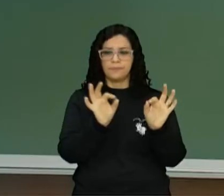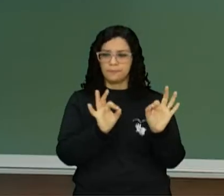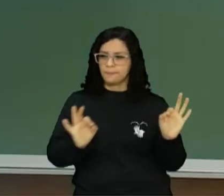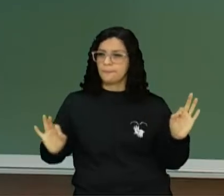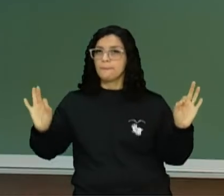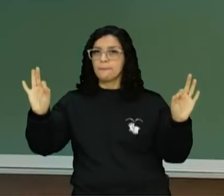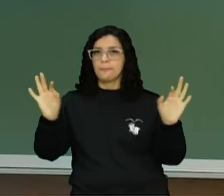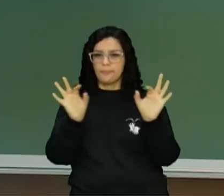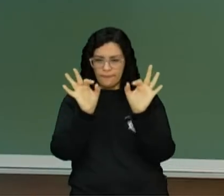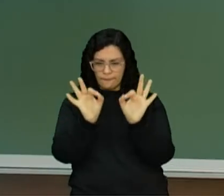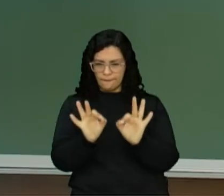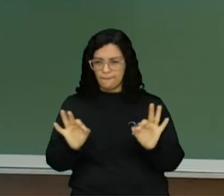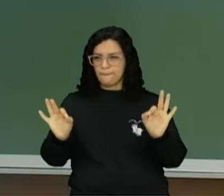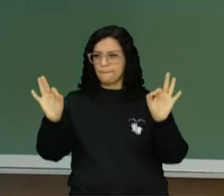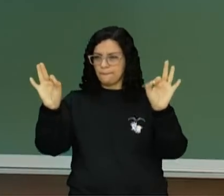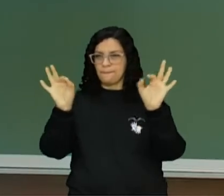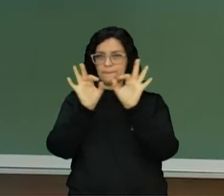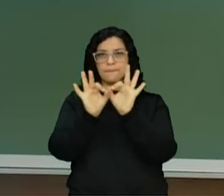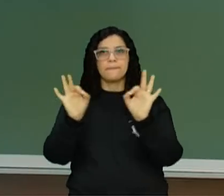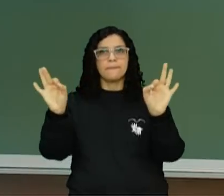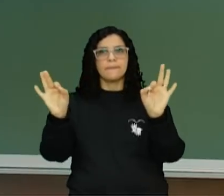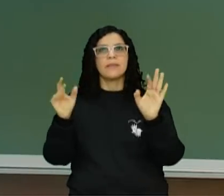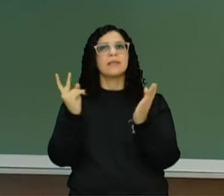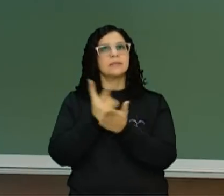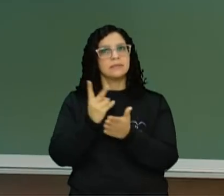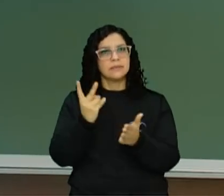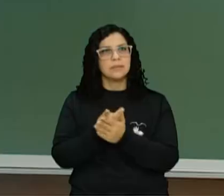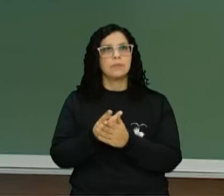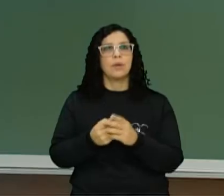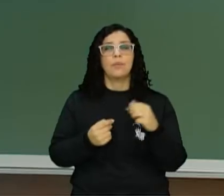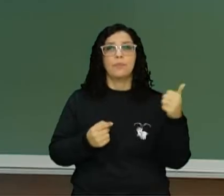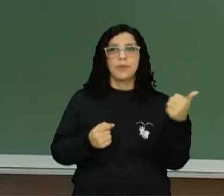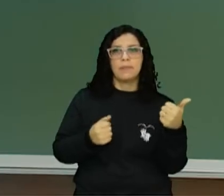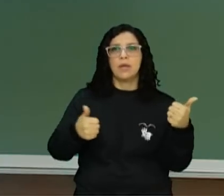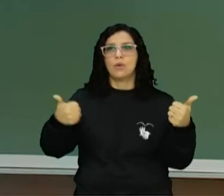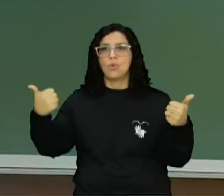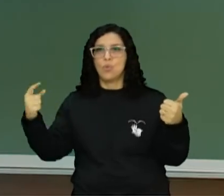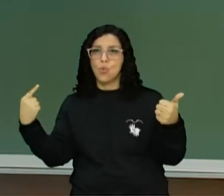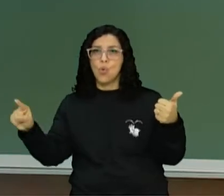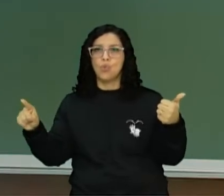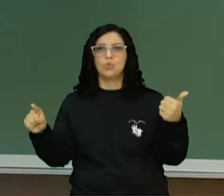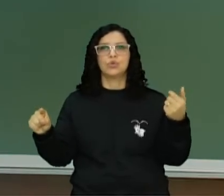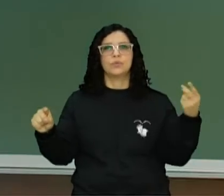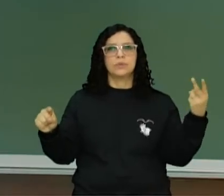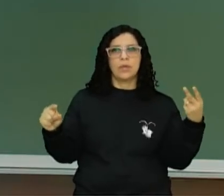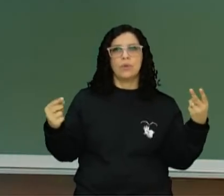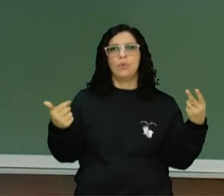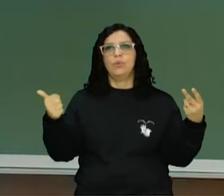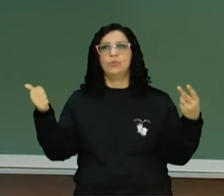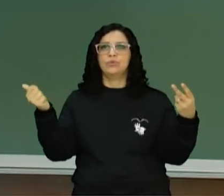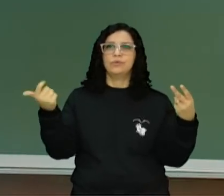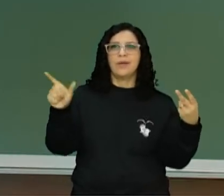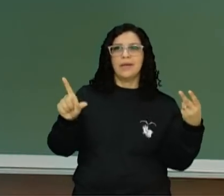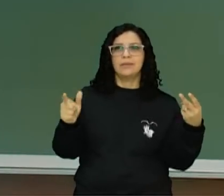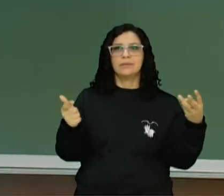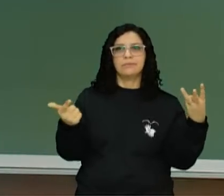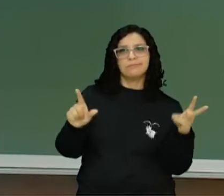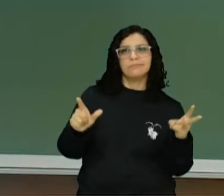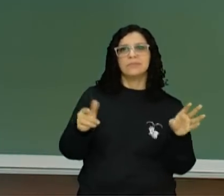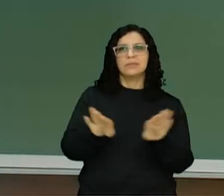equidistantes aqui são sempre iguais. O primeiro com o último, o segundo com o penúltimo, o terceiro com o antepenúltimo, sempre vai